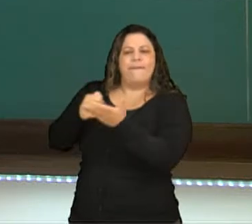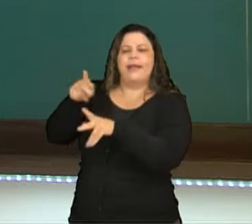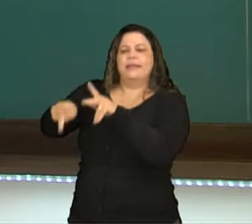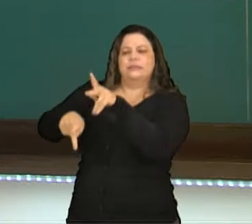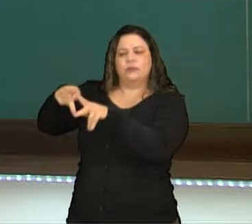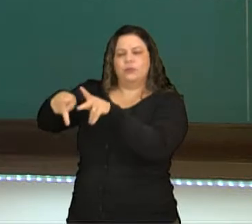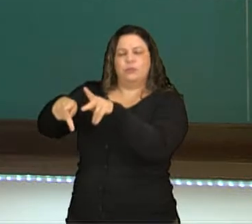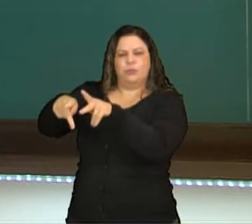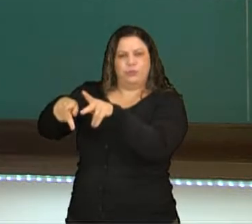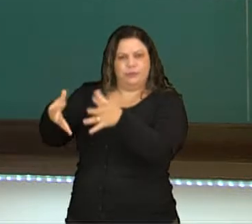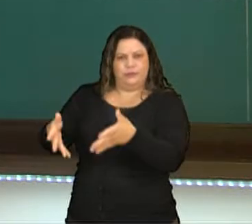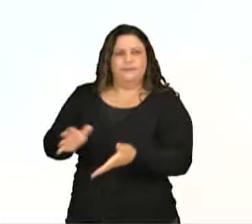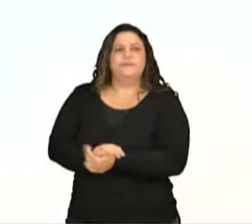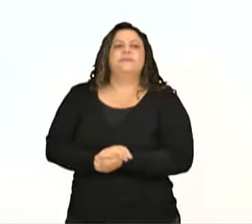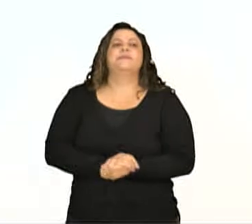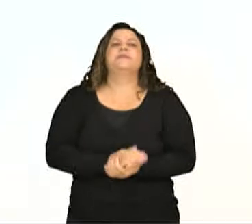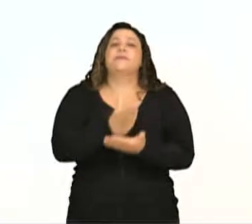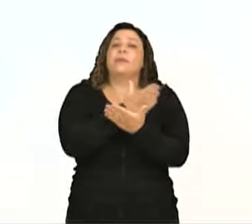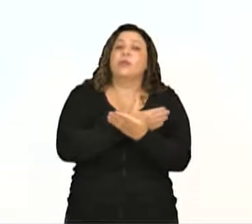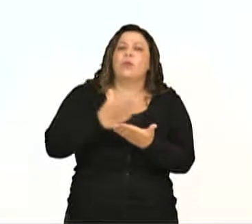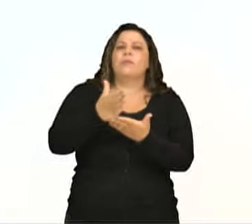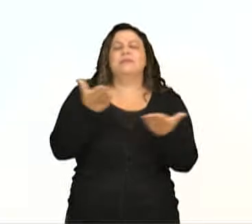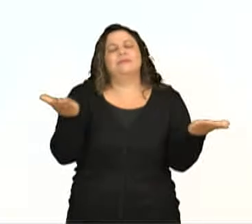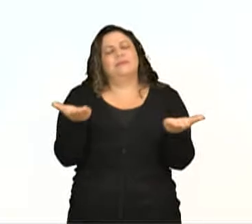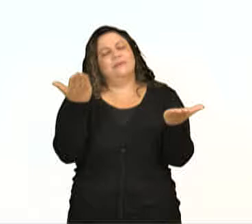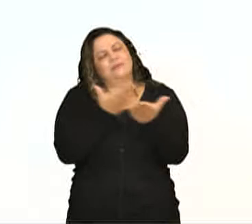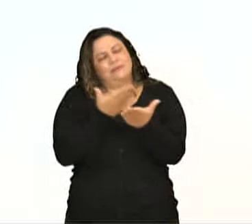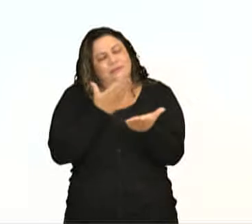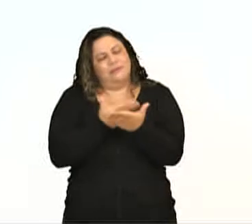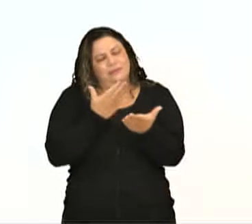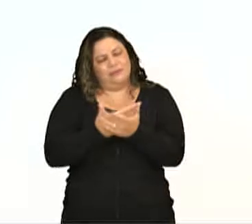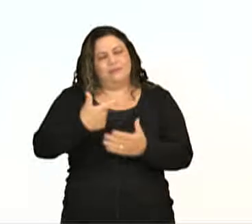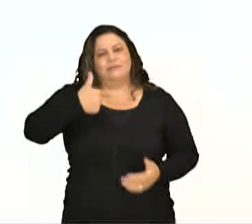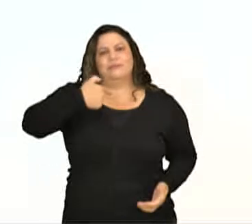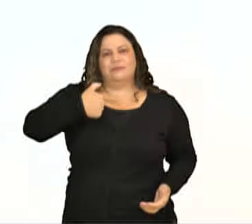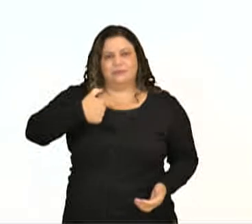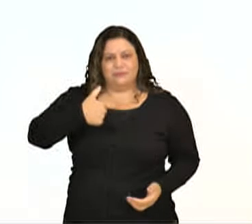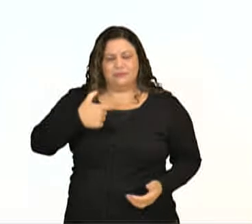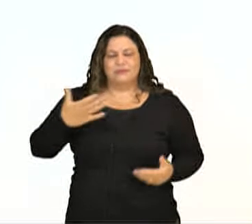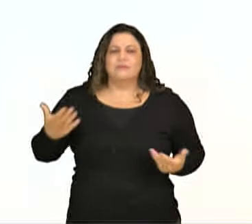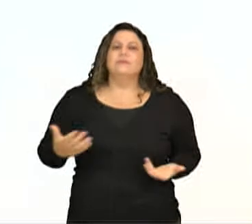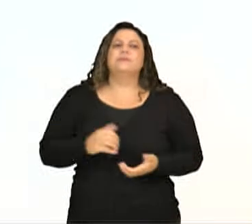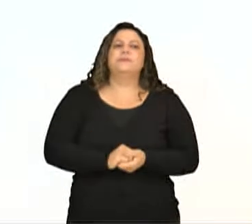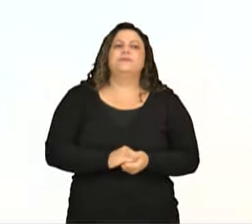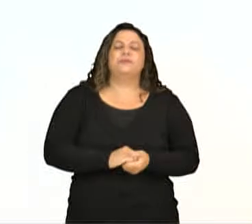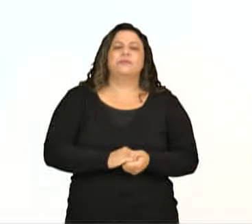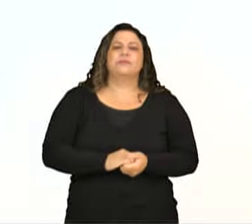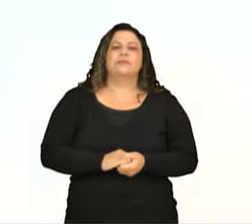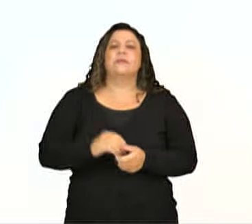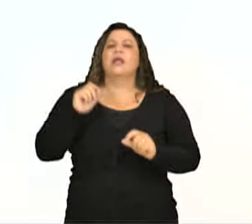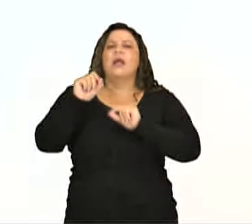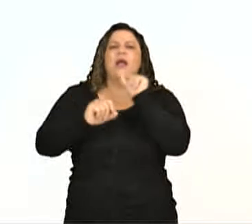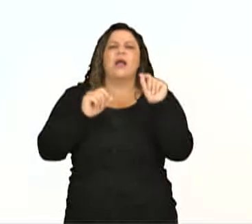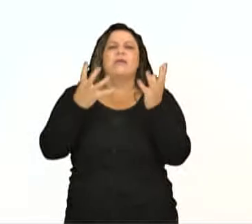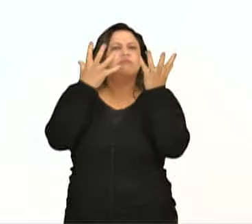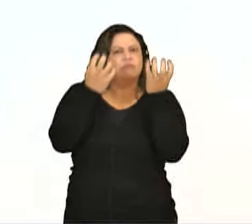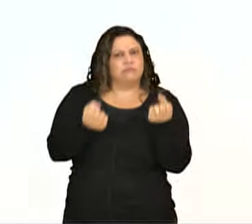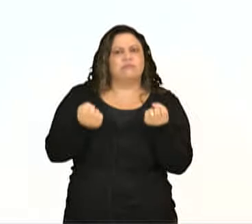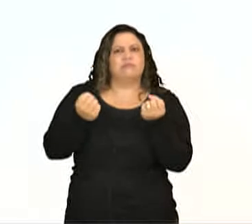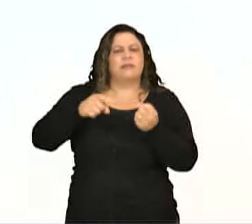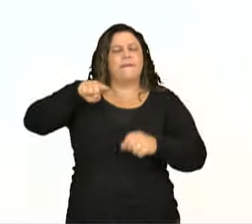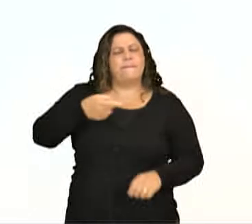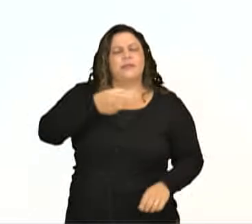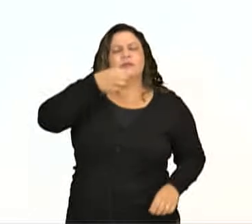Legal? Populismo. Começando então a nossa aula falando de Getúlio Vargas, a sua posse em 1930